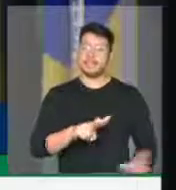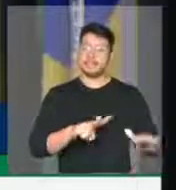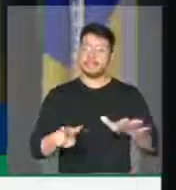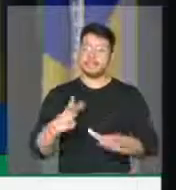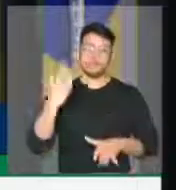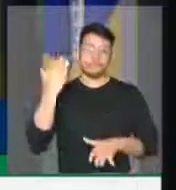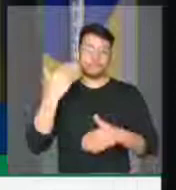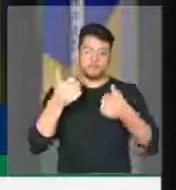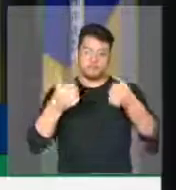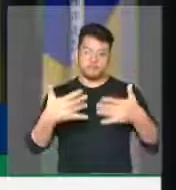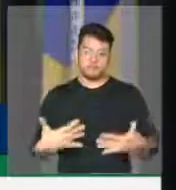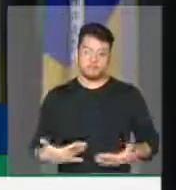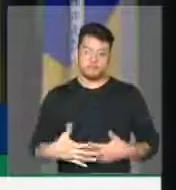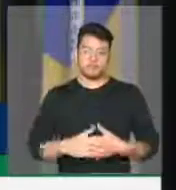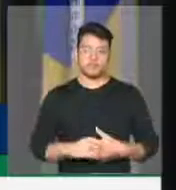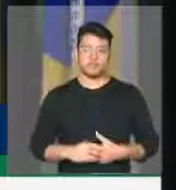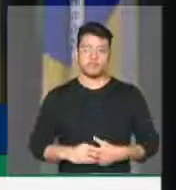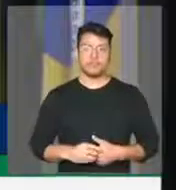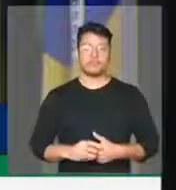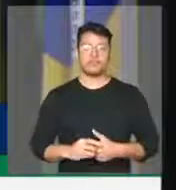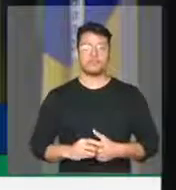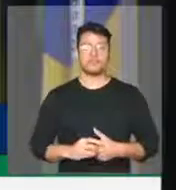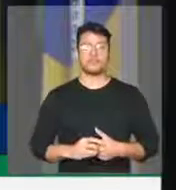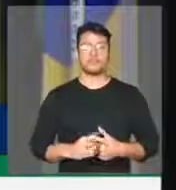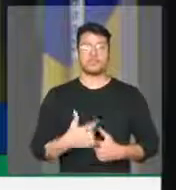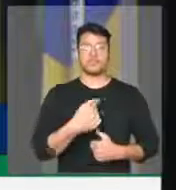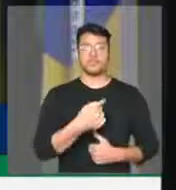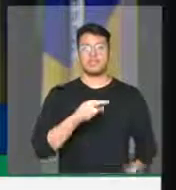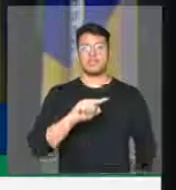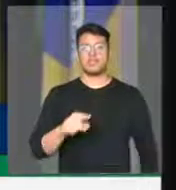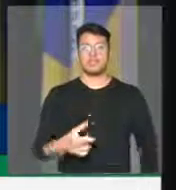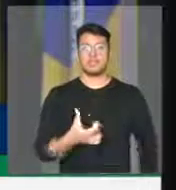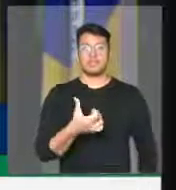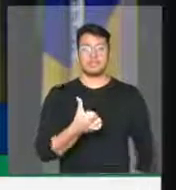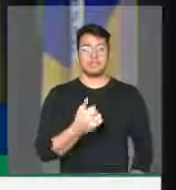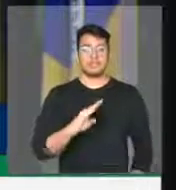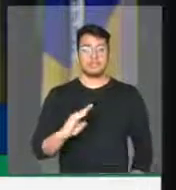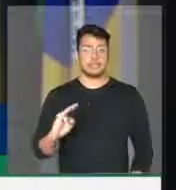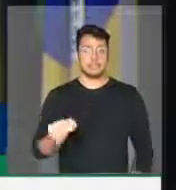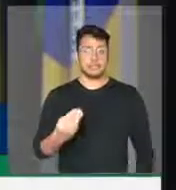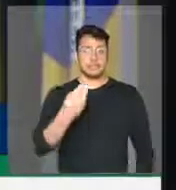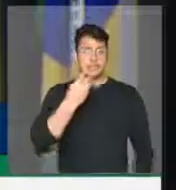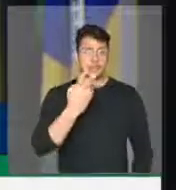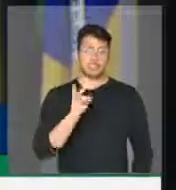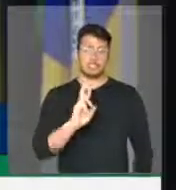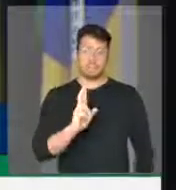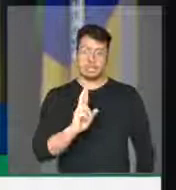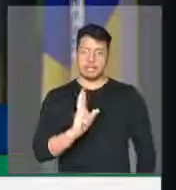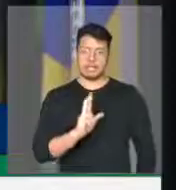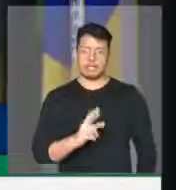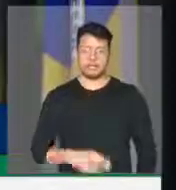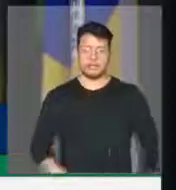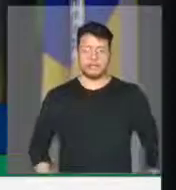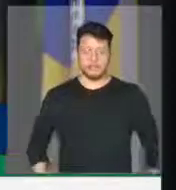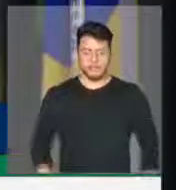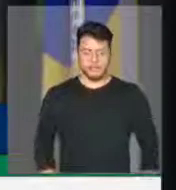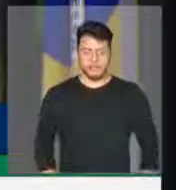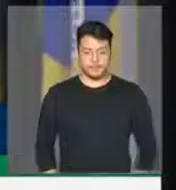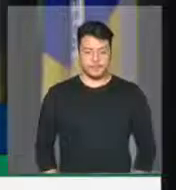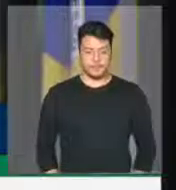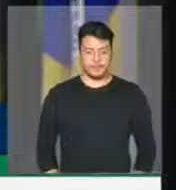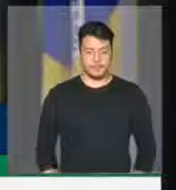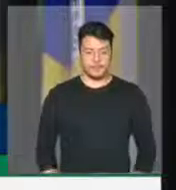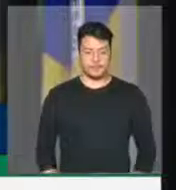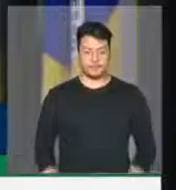por mim, de 7,6 bilhões de reais da União. Olha, isso não é